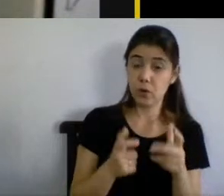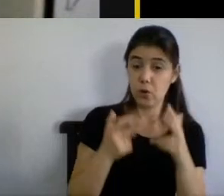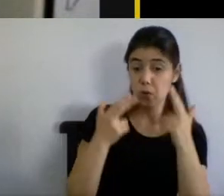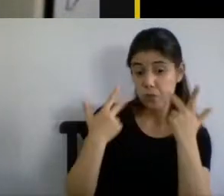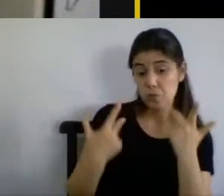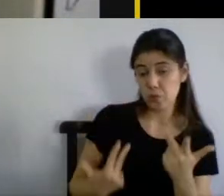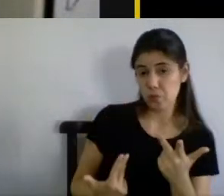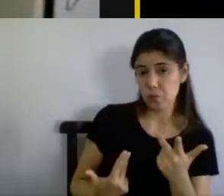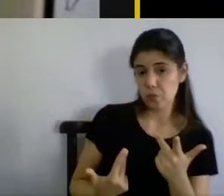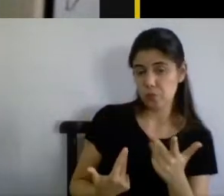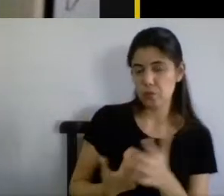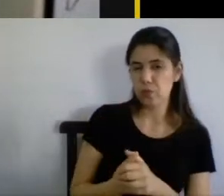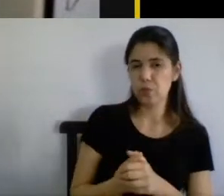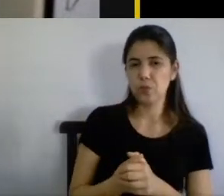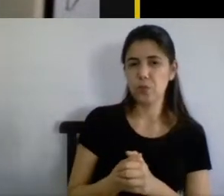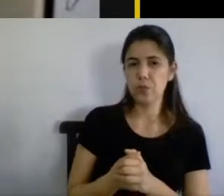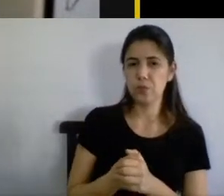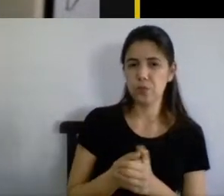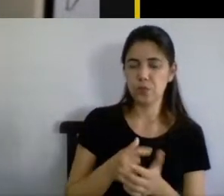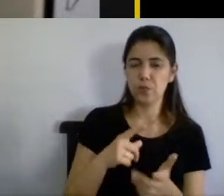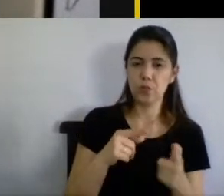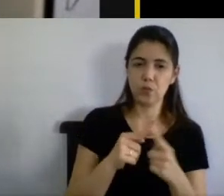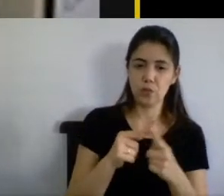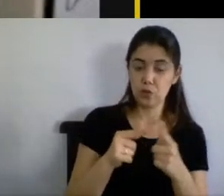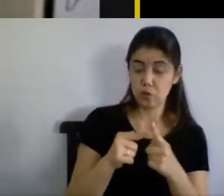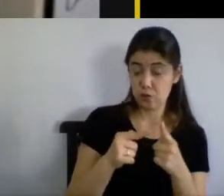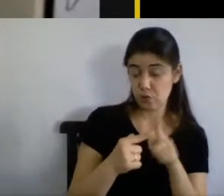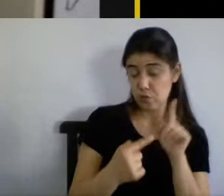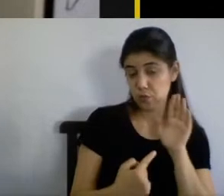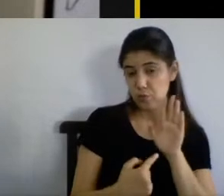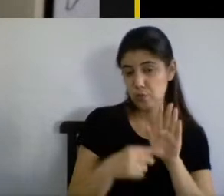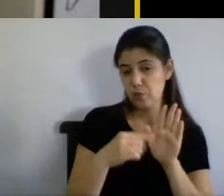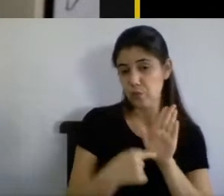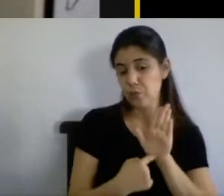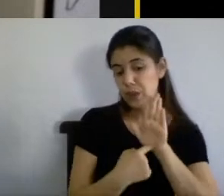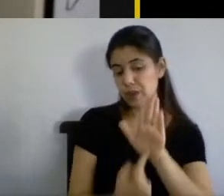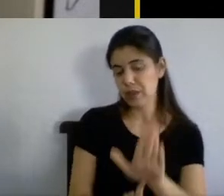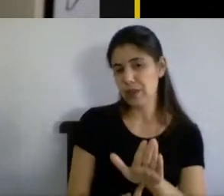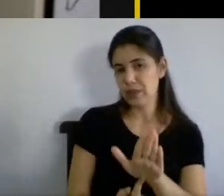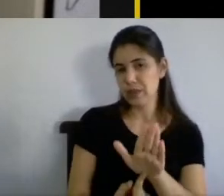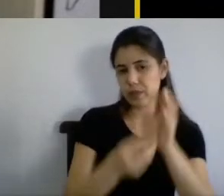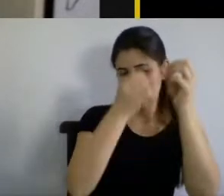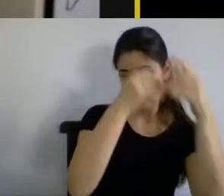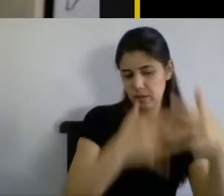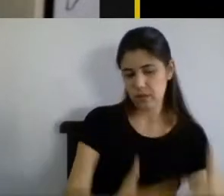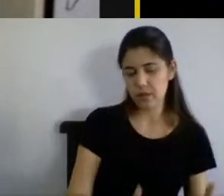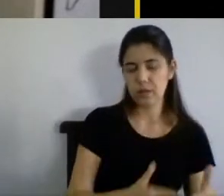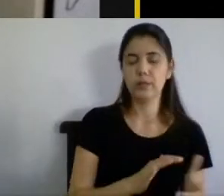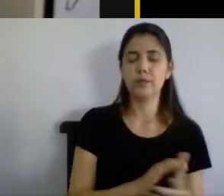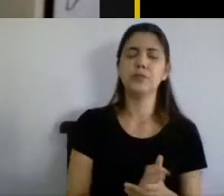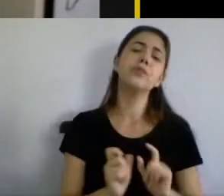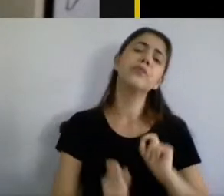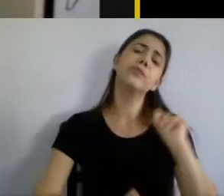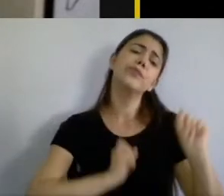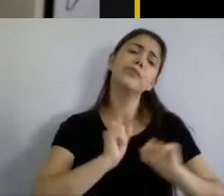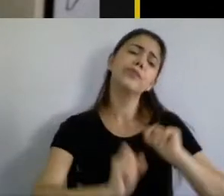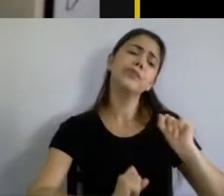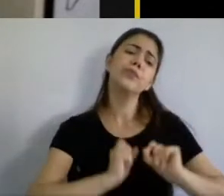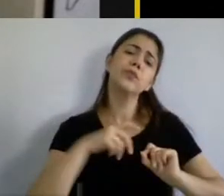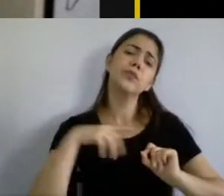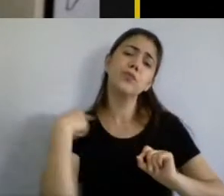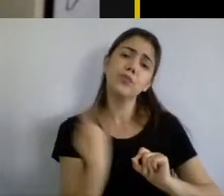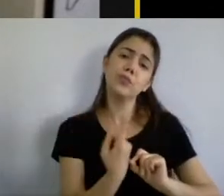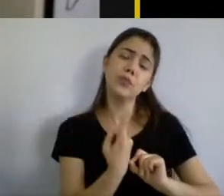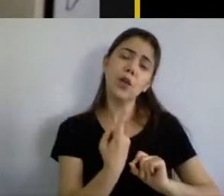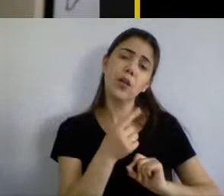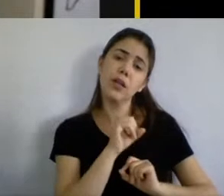gênero epidítico, do gênero demonstrativo. Quer dizer, o que a gente louva quando a gente é um